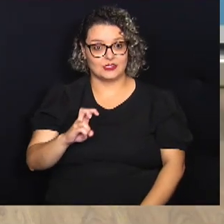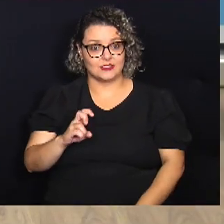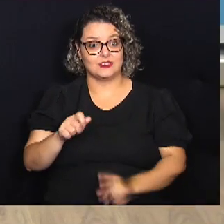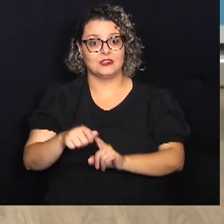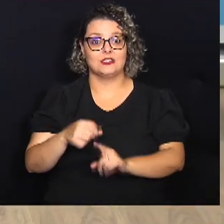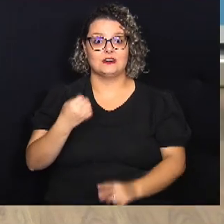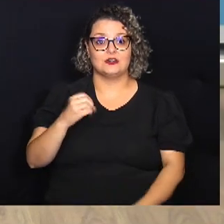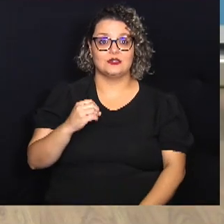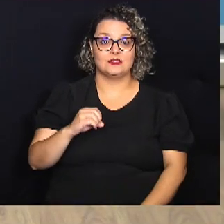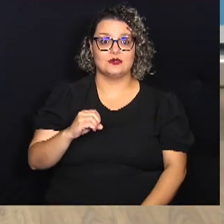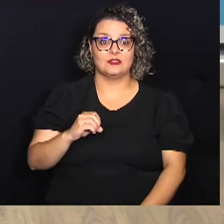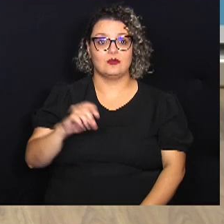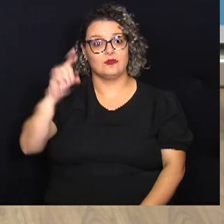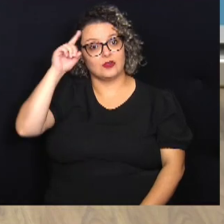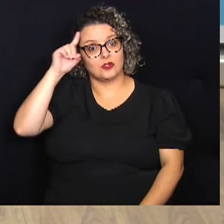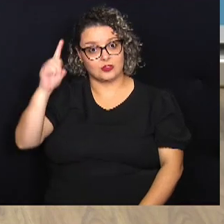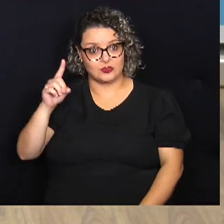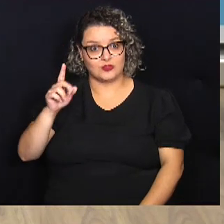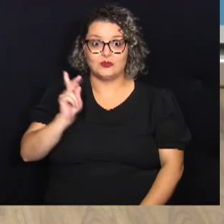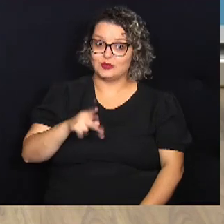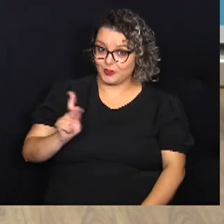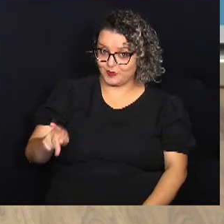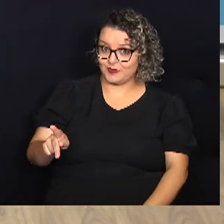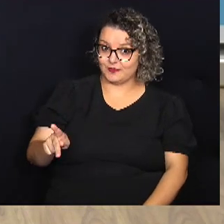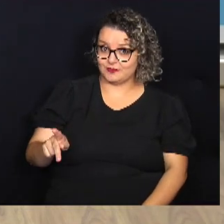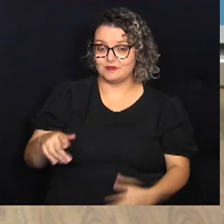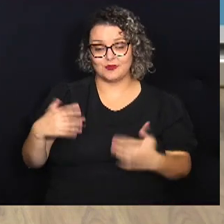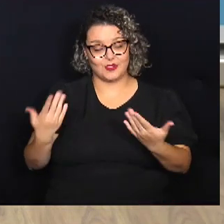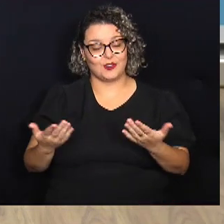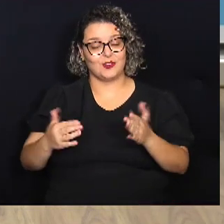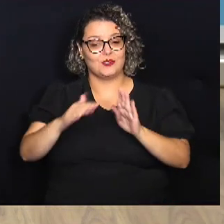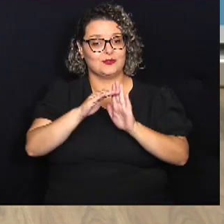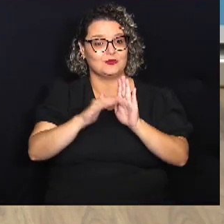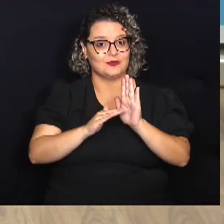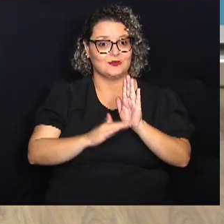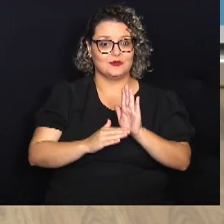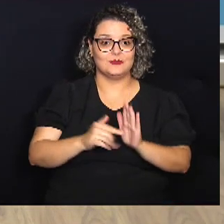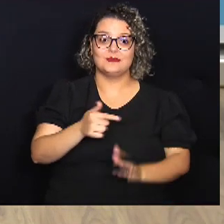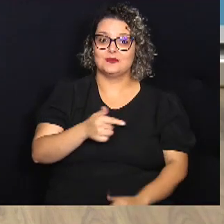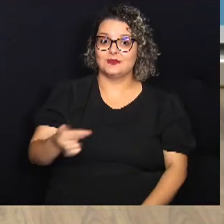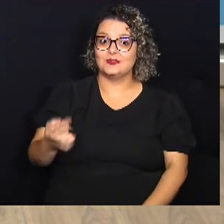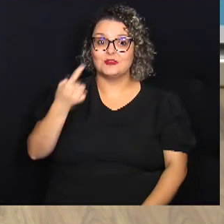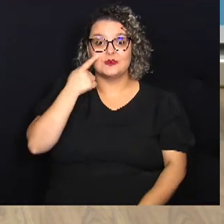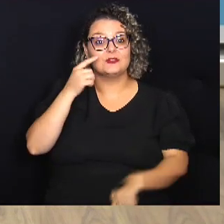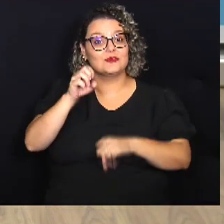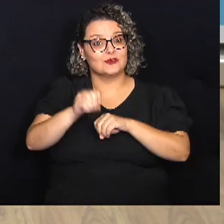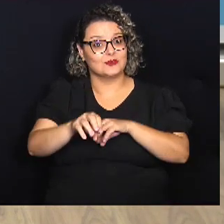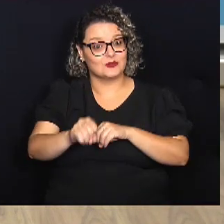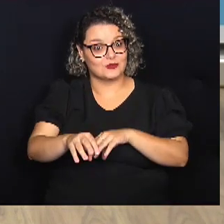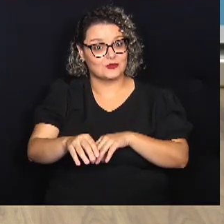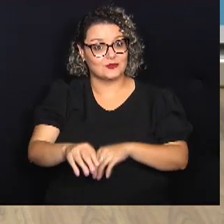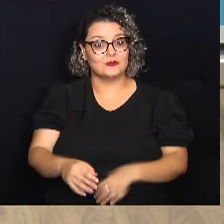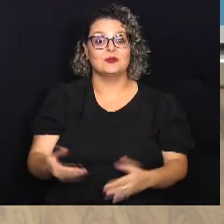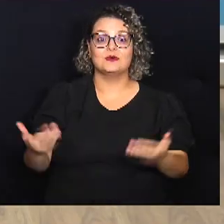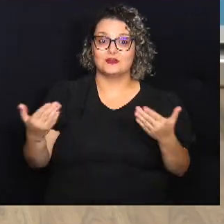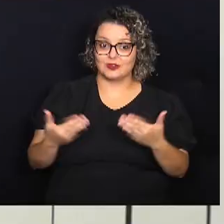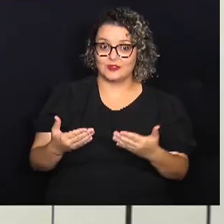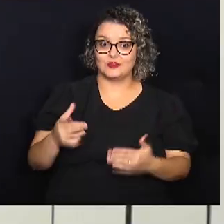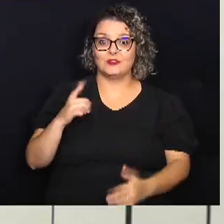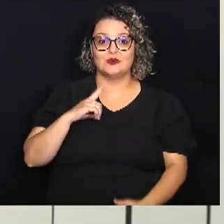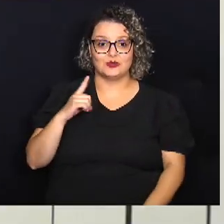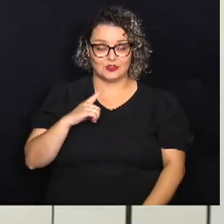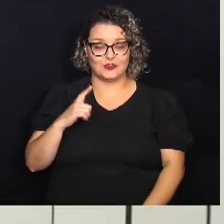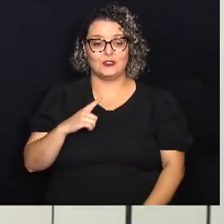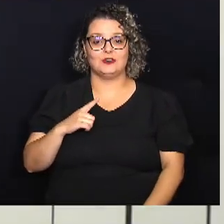outubro, foi o Dia do Professor. E no quadro semanal de Olho na Educação, de hoje nós temos aí